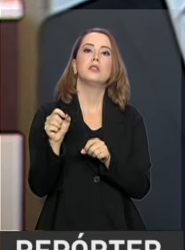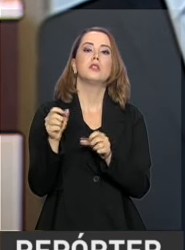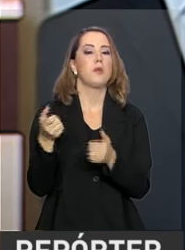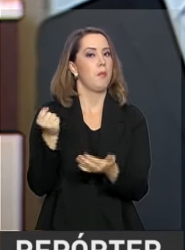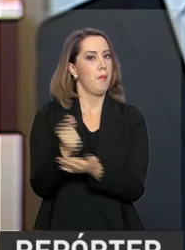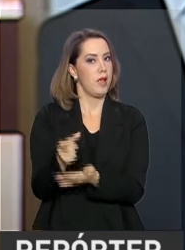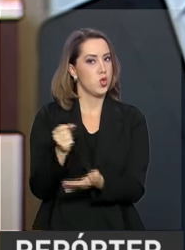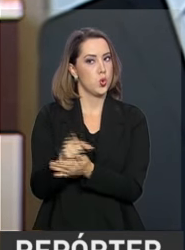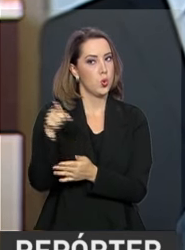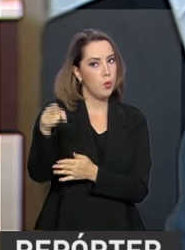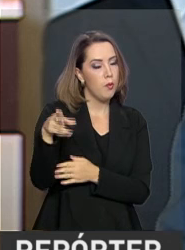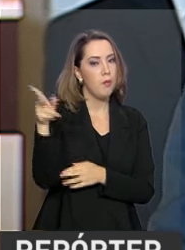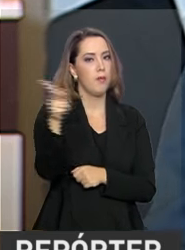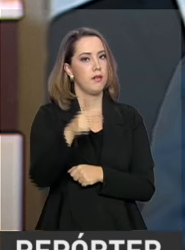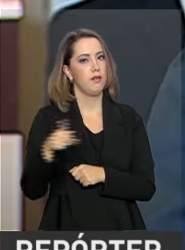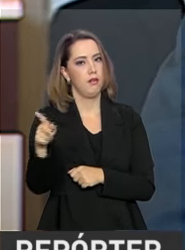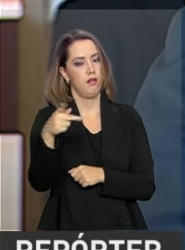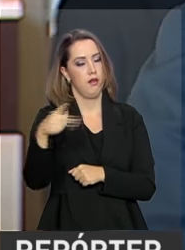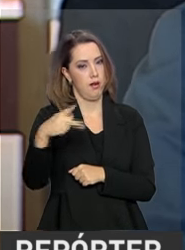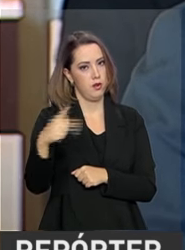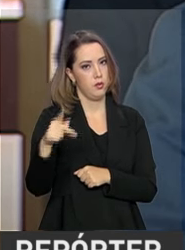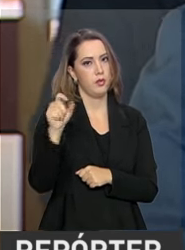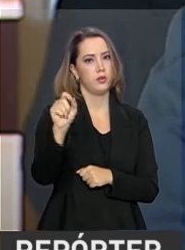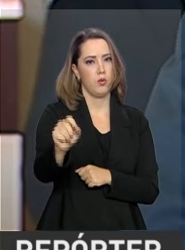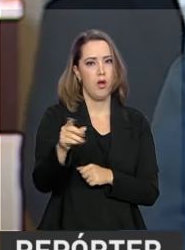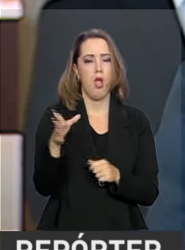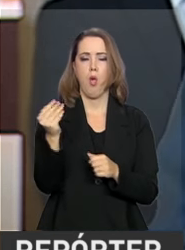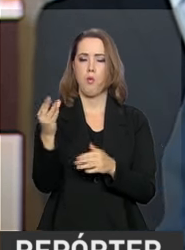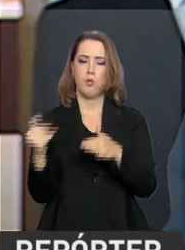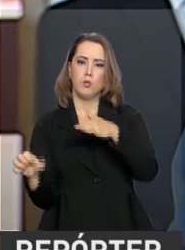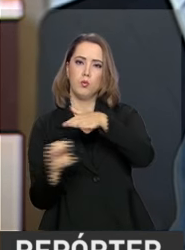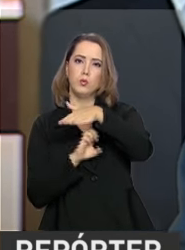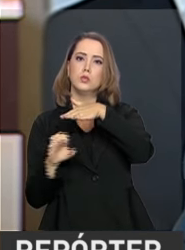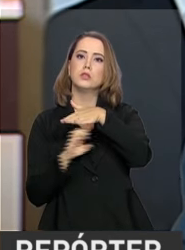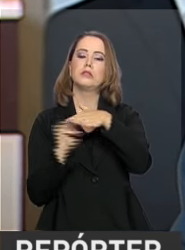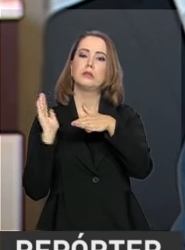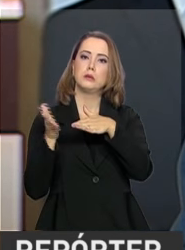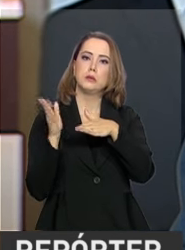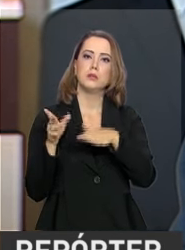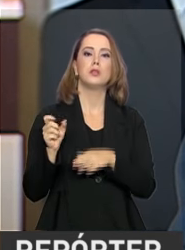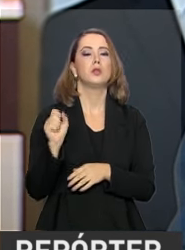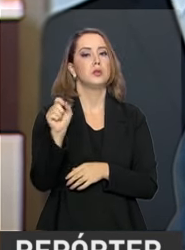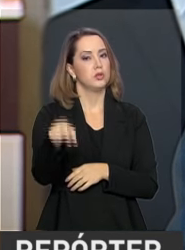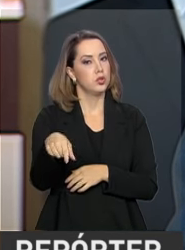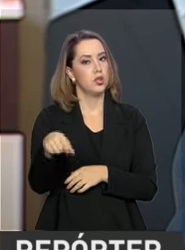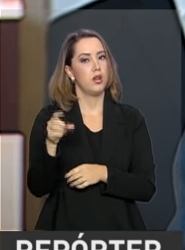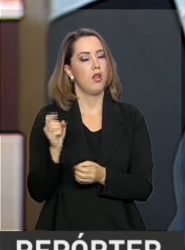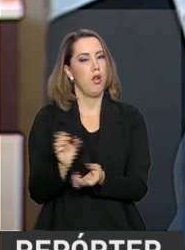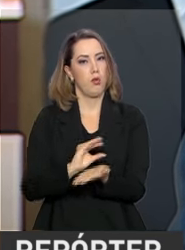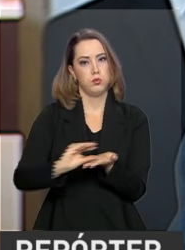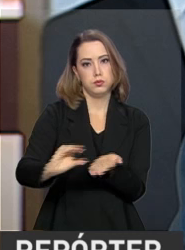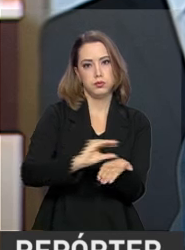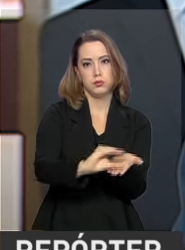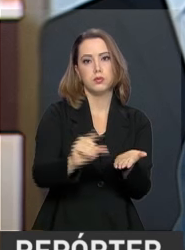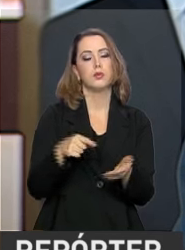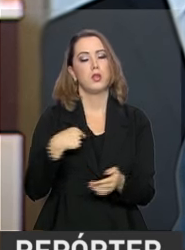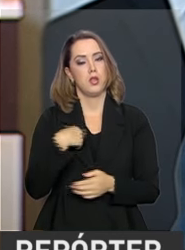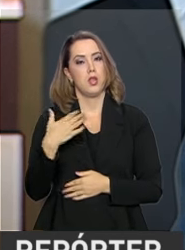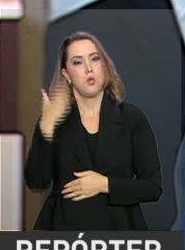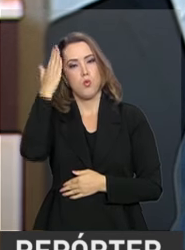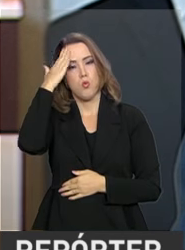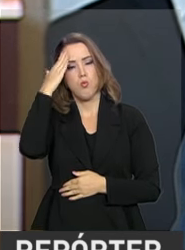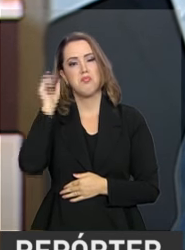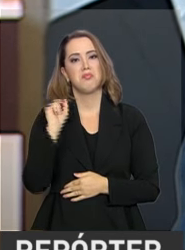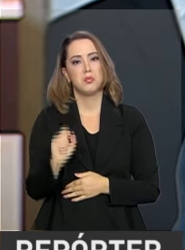têm investido do país no paraguai nos últimos anos eu creio que logo logo brasil será o primeiro